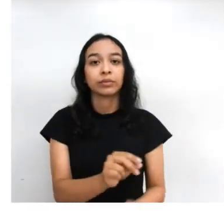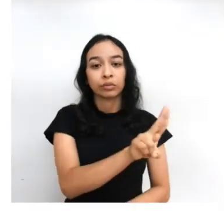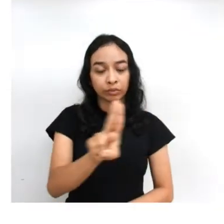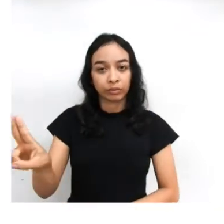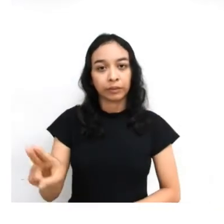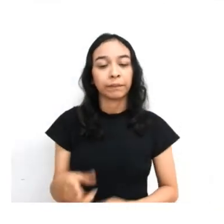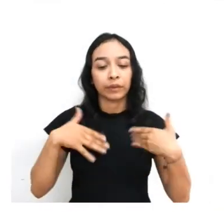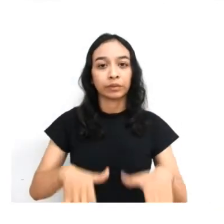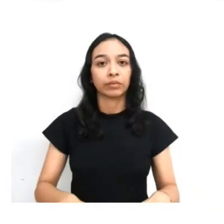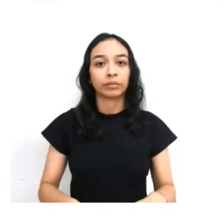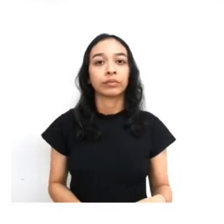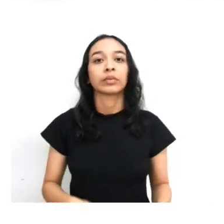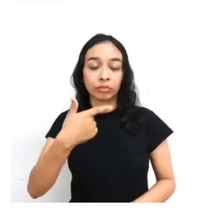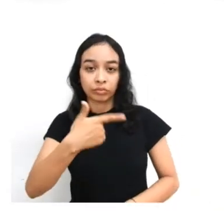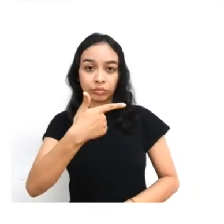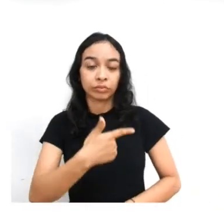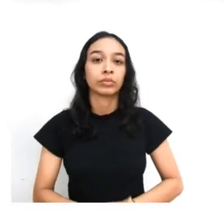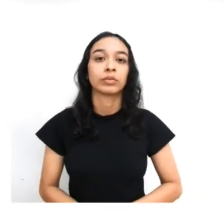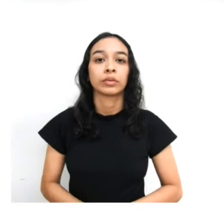Dominus.